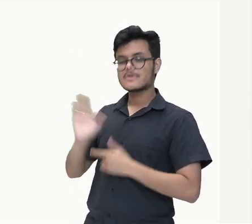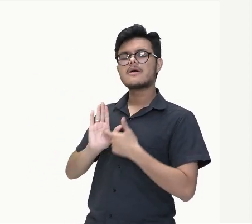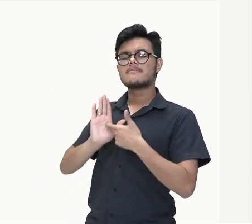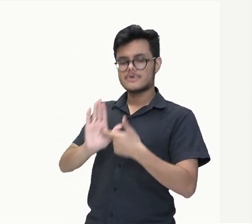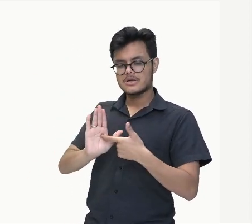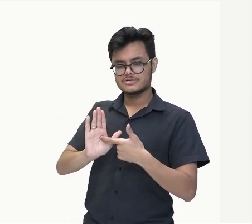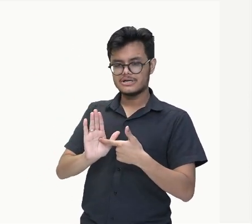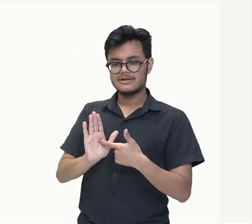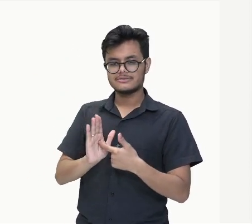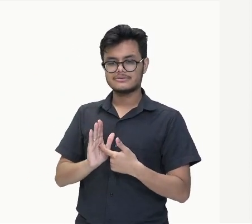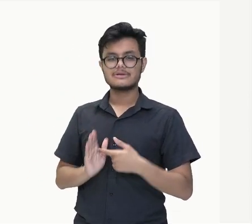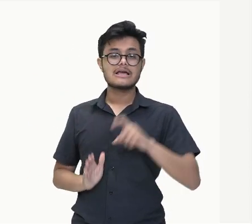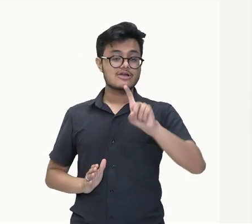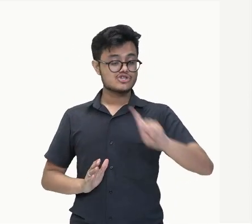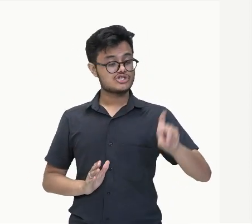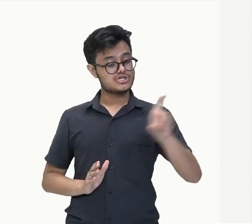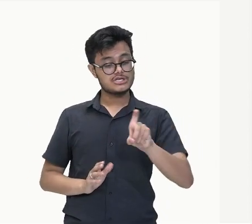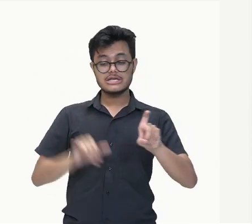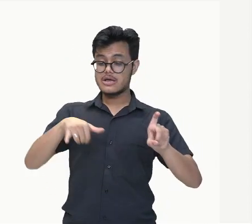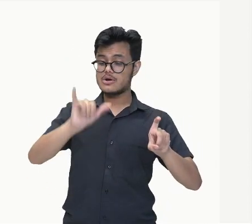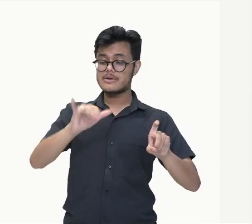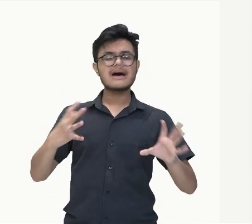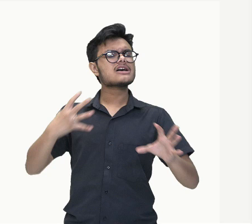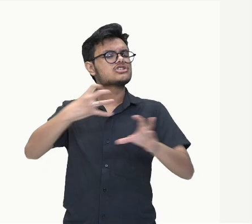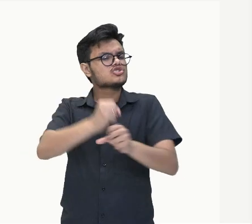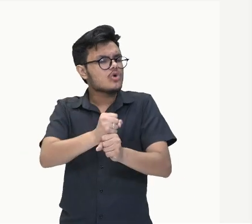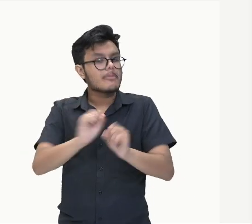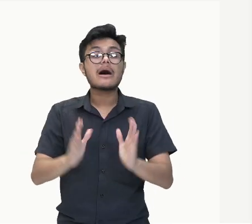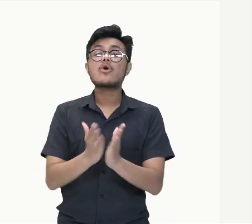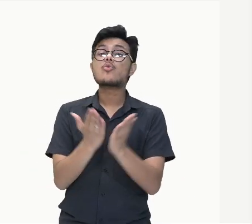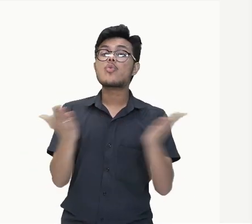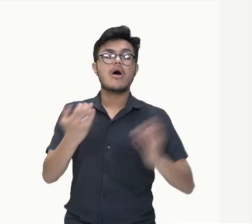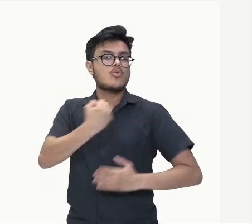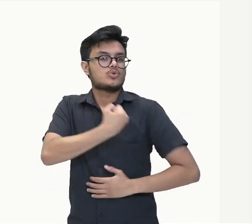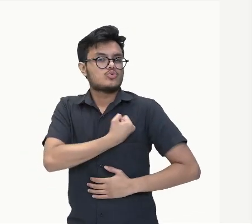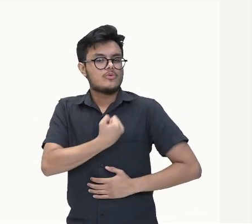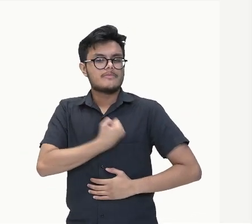coordenada x e à coordenada y. Tá?